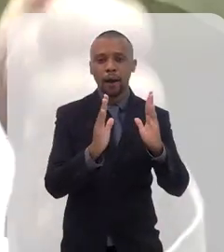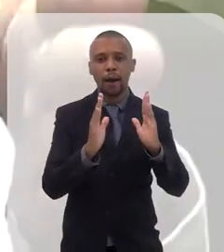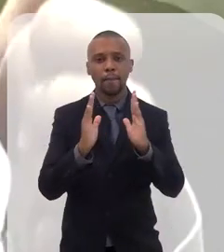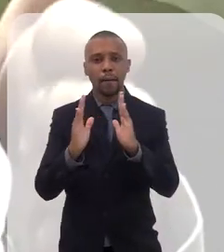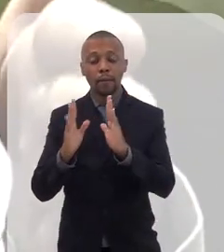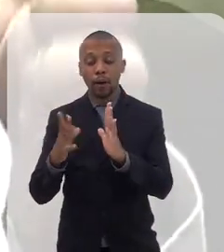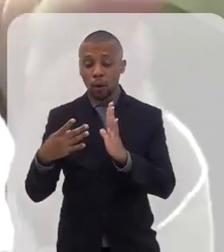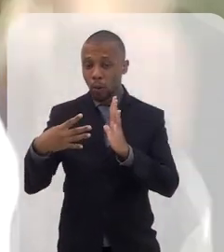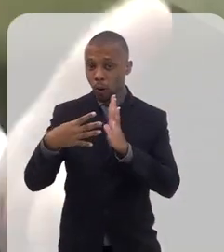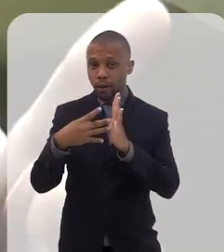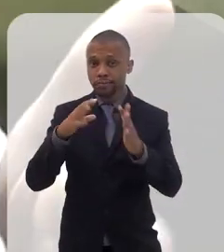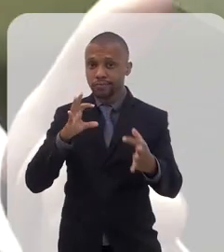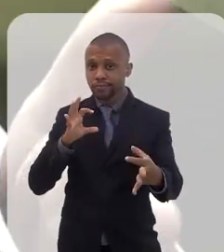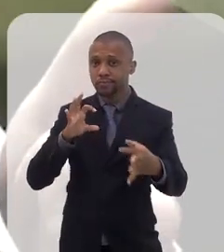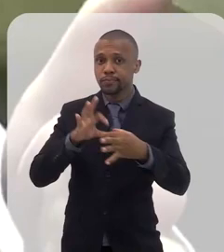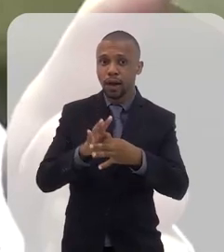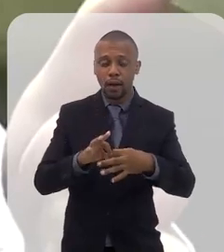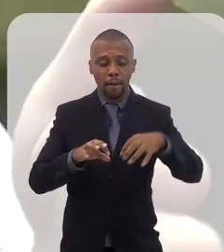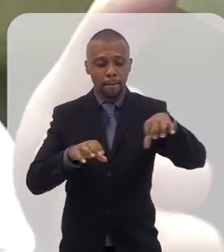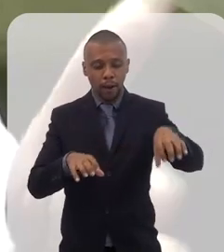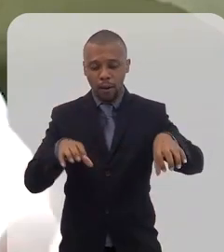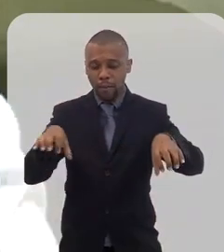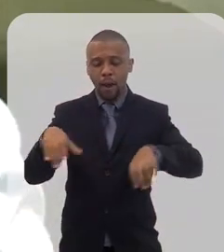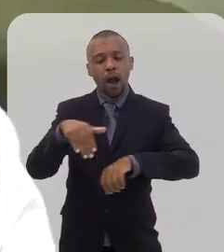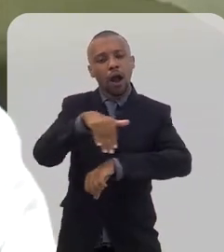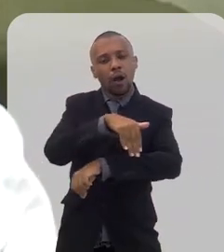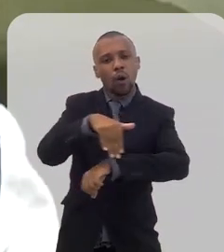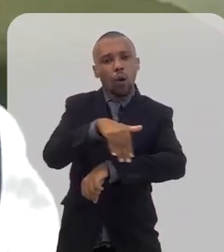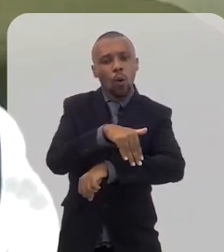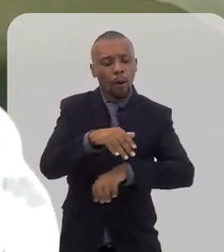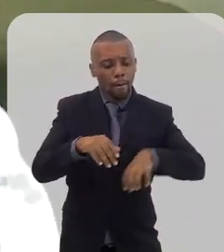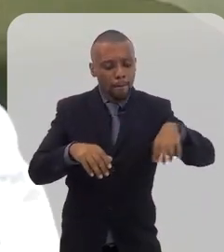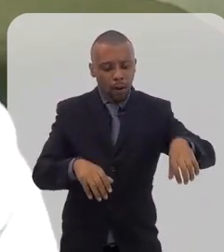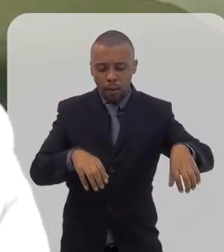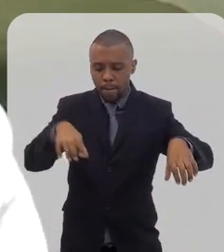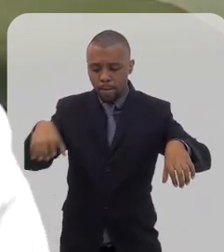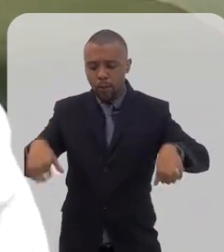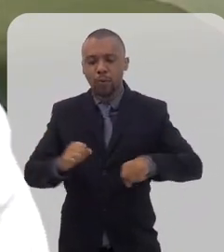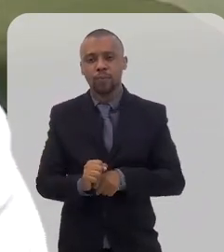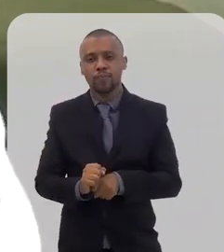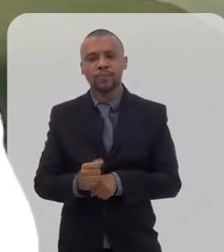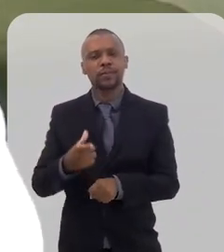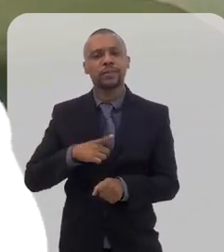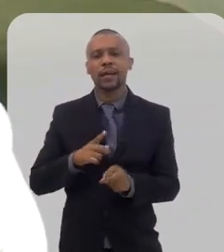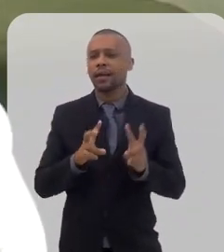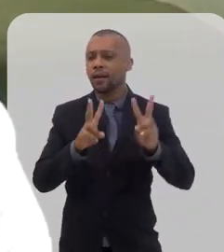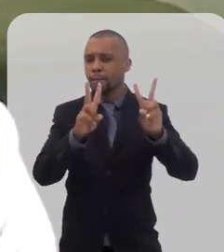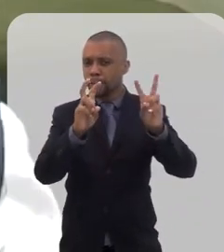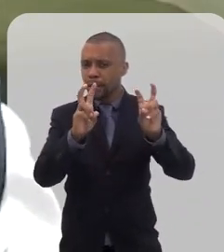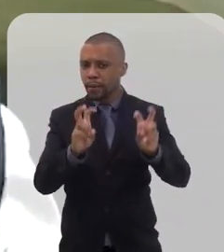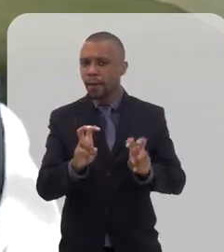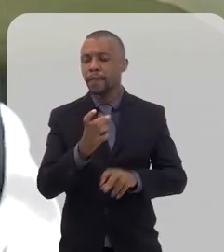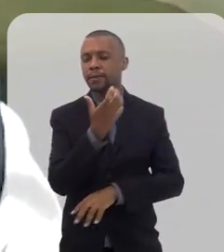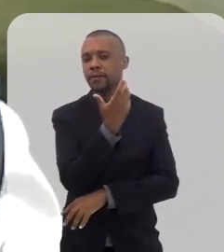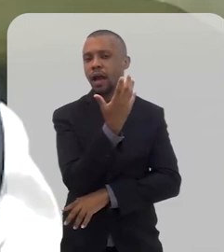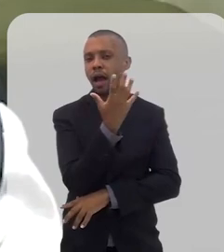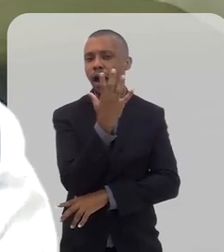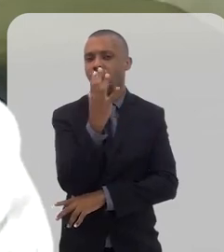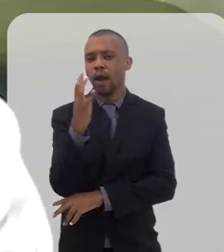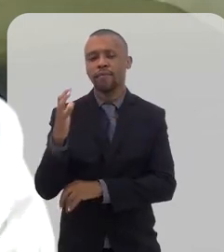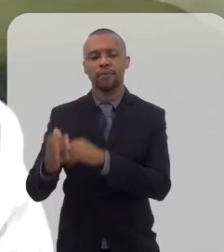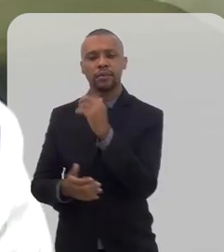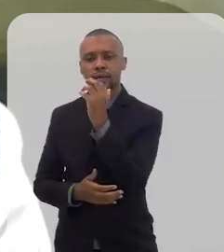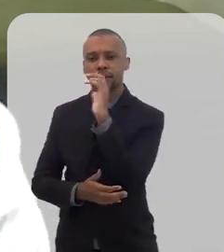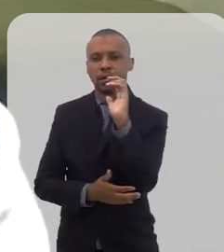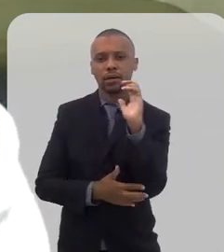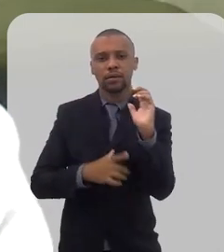que são um questionário aplicado para cada lado da rua, então você tem questões de arborização, de